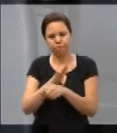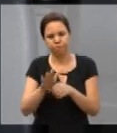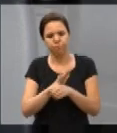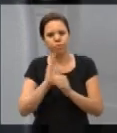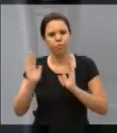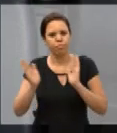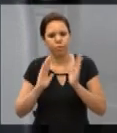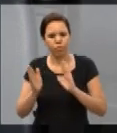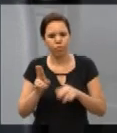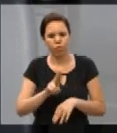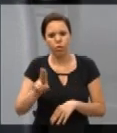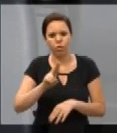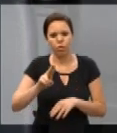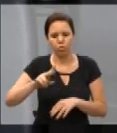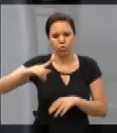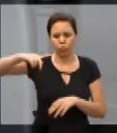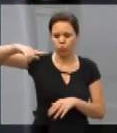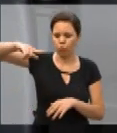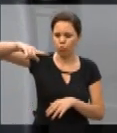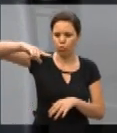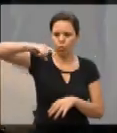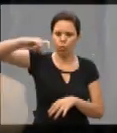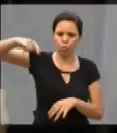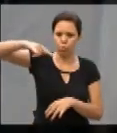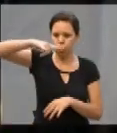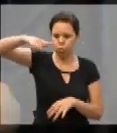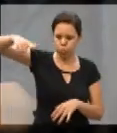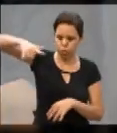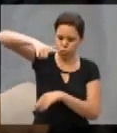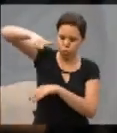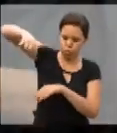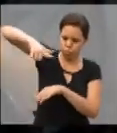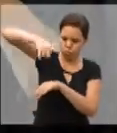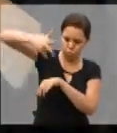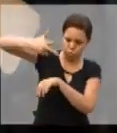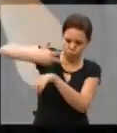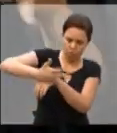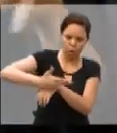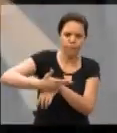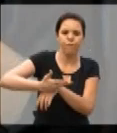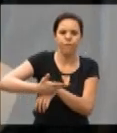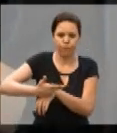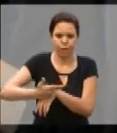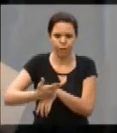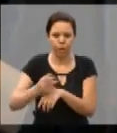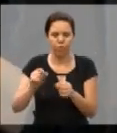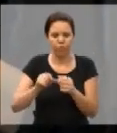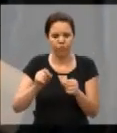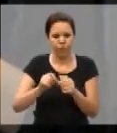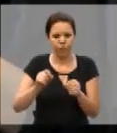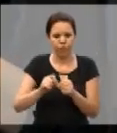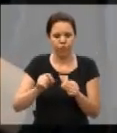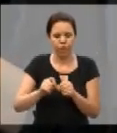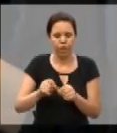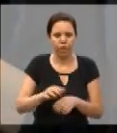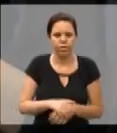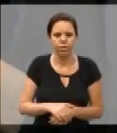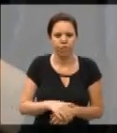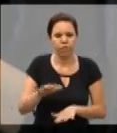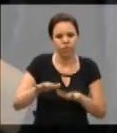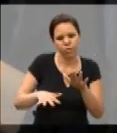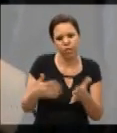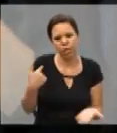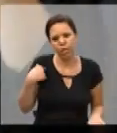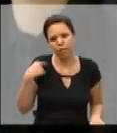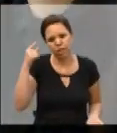ele usa muito drone para filmar. Depois que ele faz as cenas, ele faz a imagem aérea e tal. E ele, às vezes, ficava